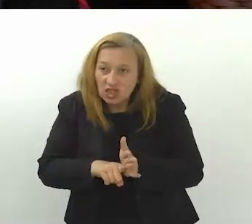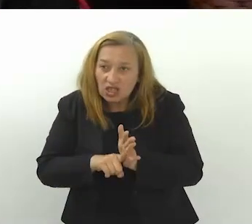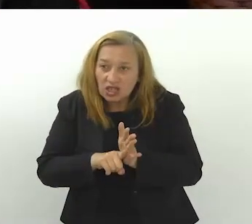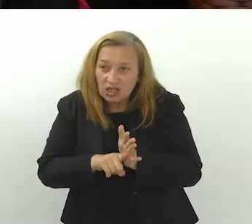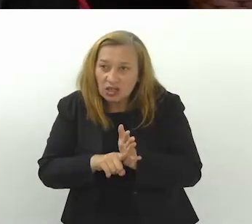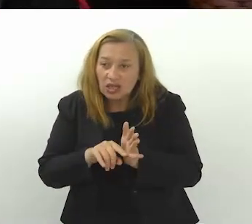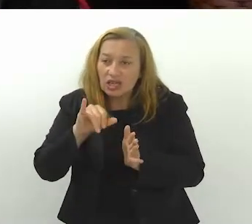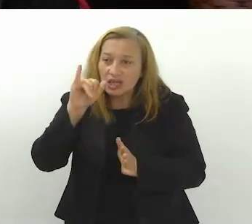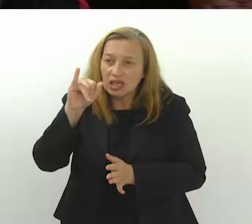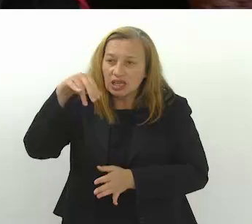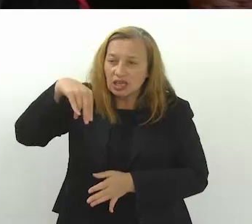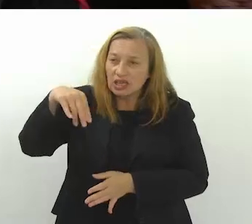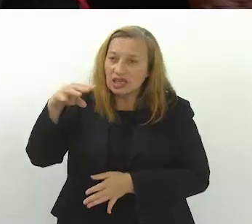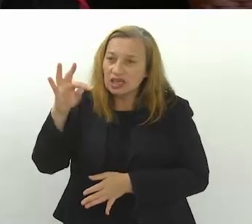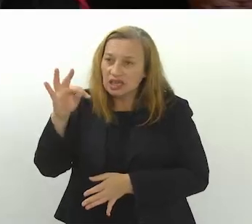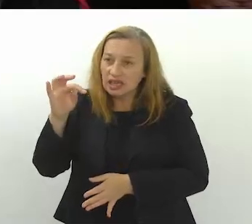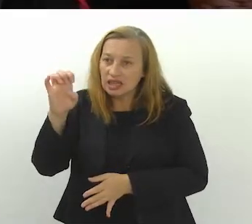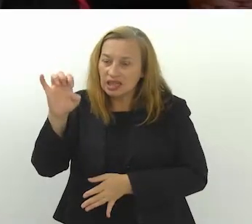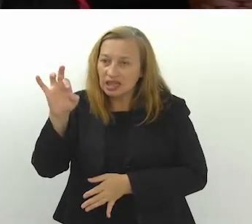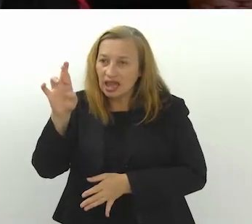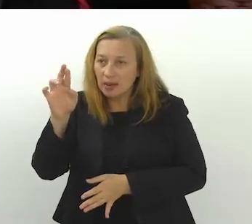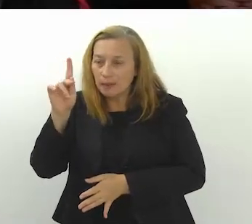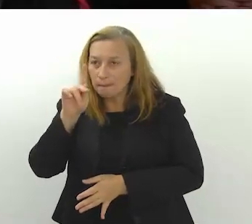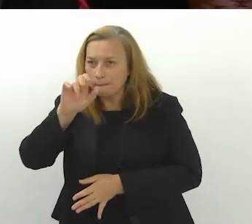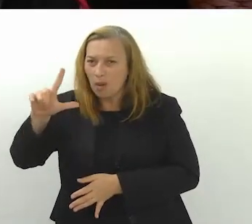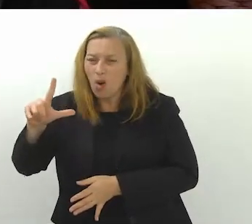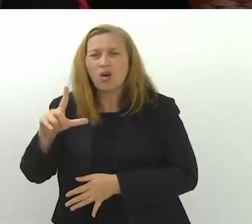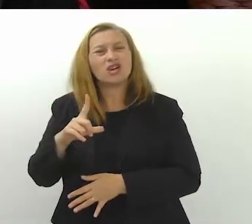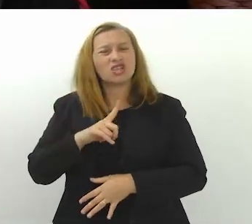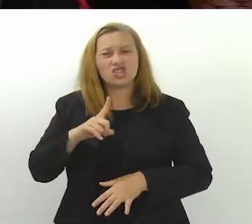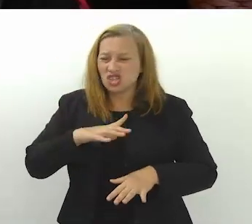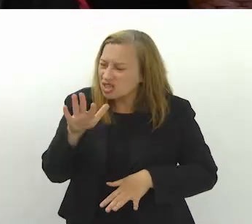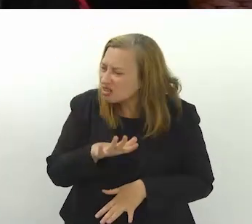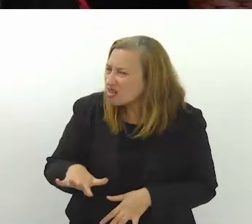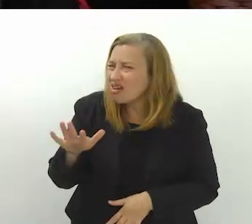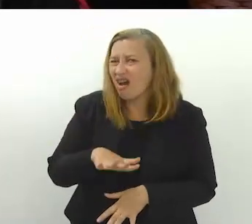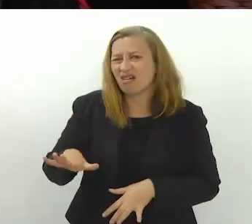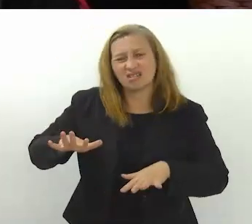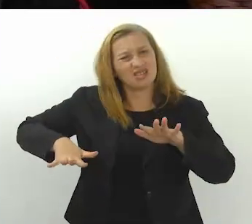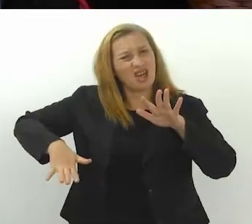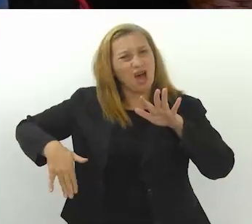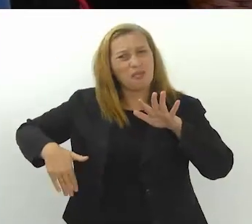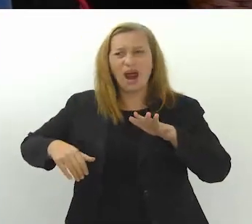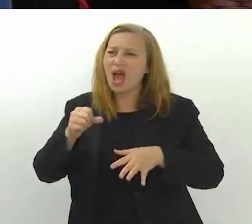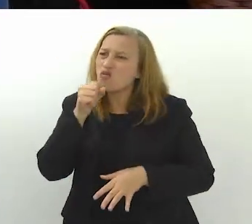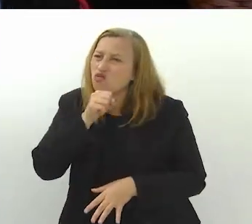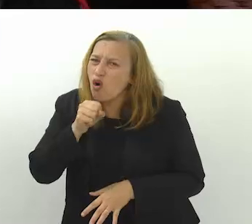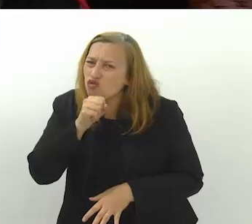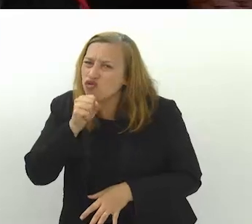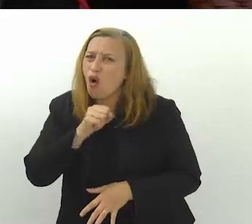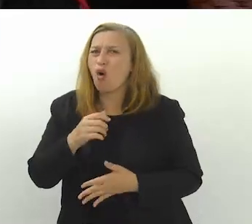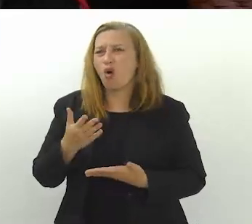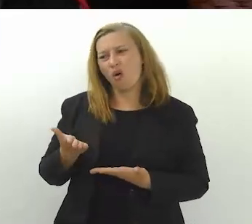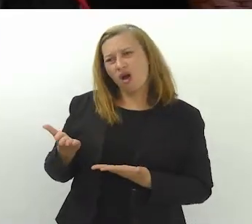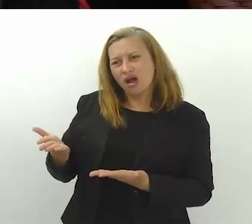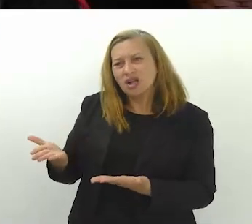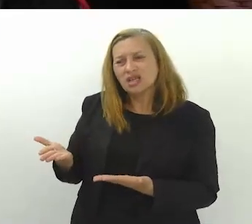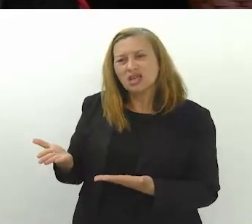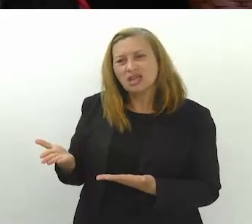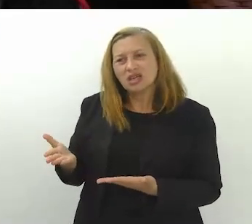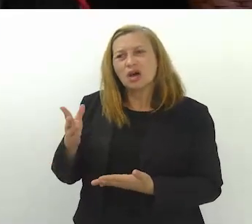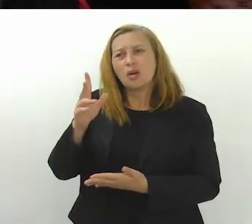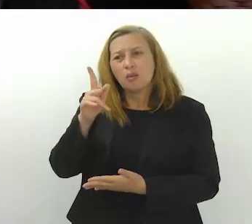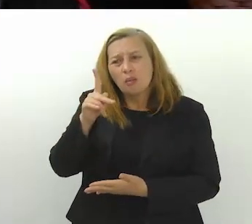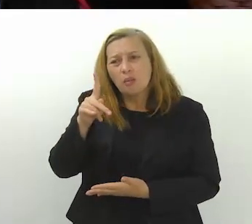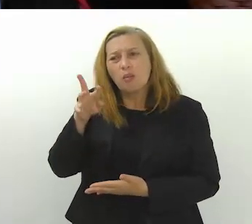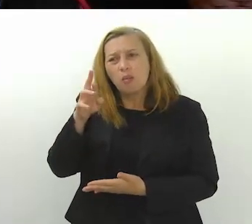Causaram aquela arruaça toda na praia. Crianças, idosos, pais de família estavam ali na praia